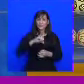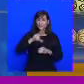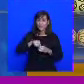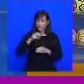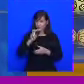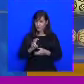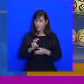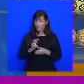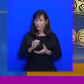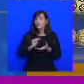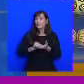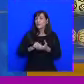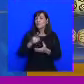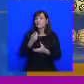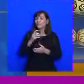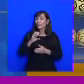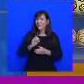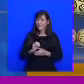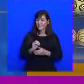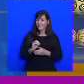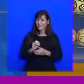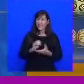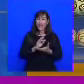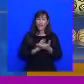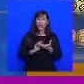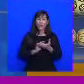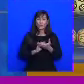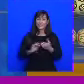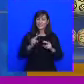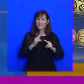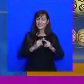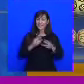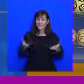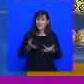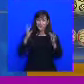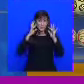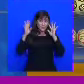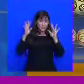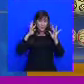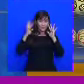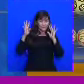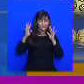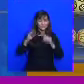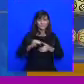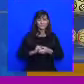Foram sorteados 5 números, faltam 10. Loterias Caixa, já pensou?